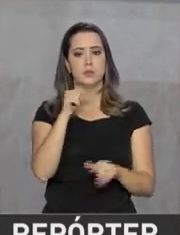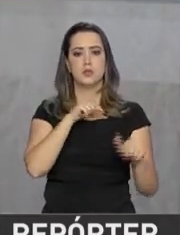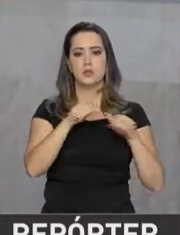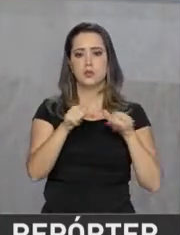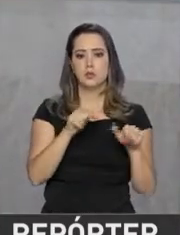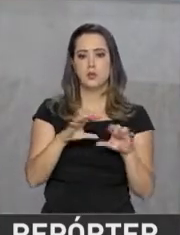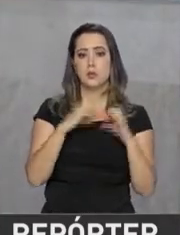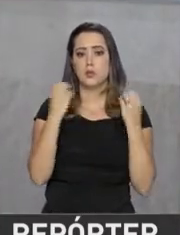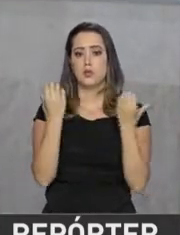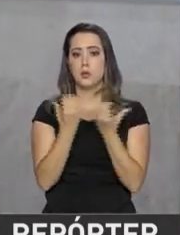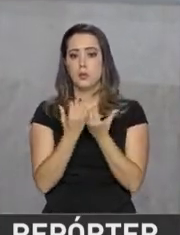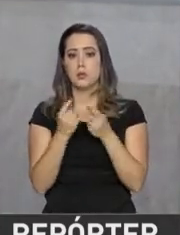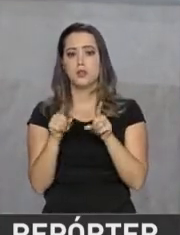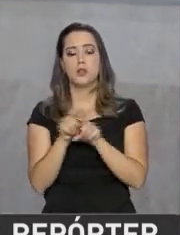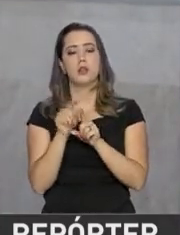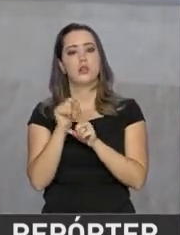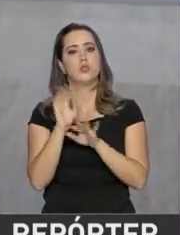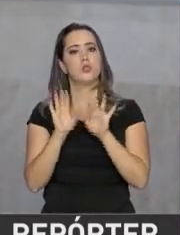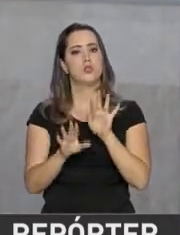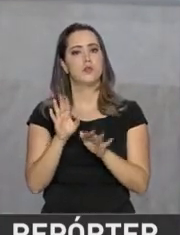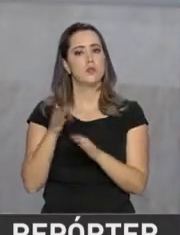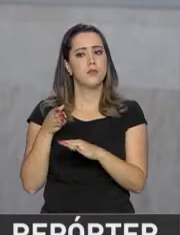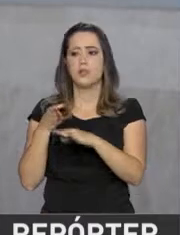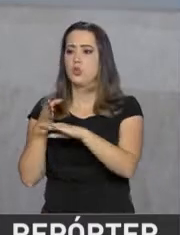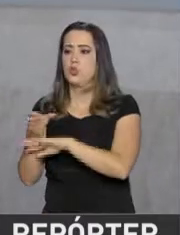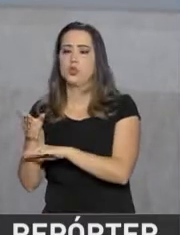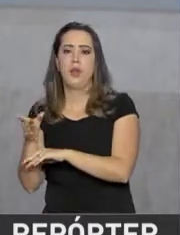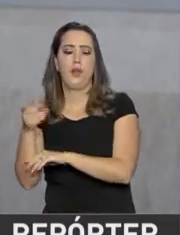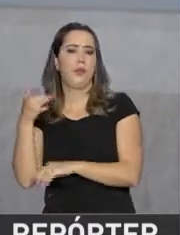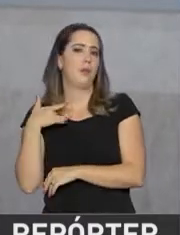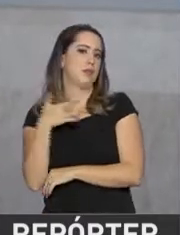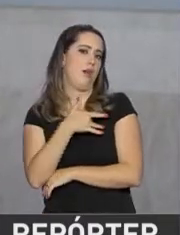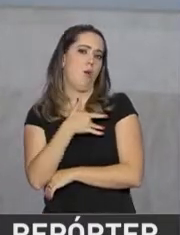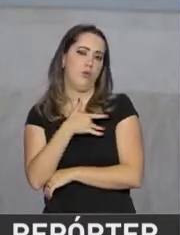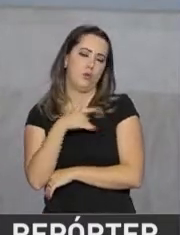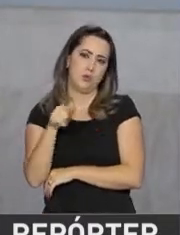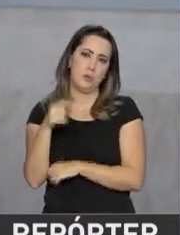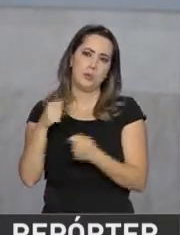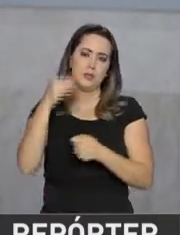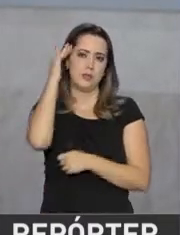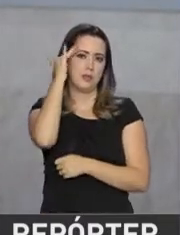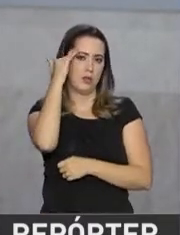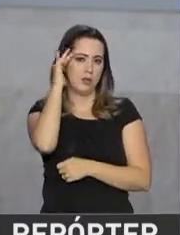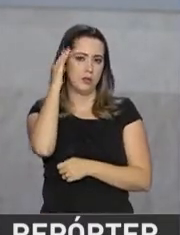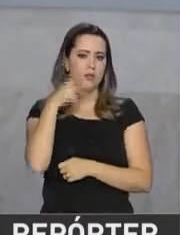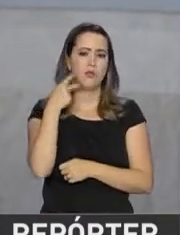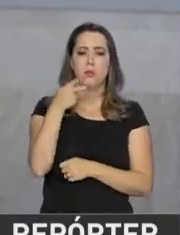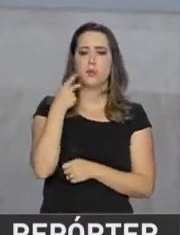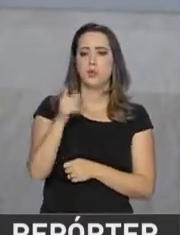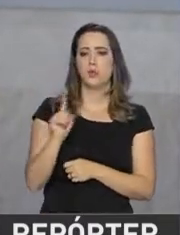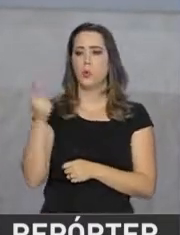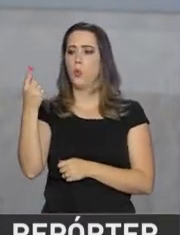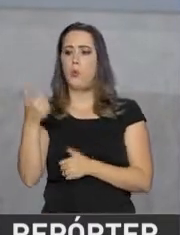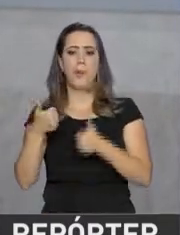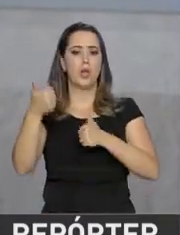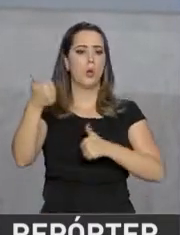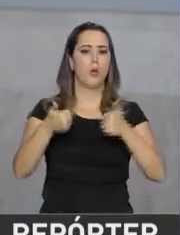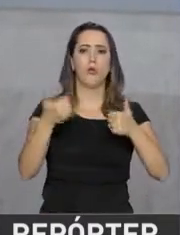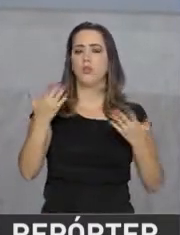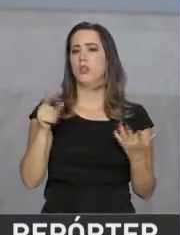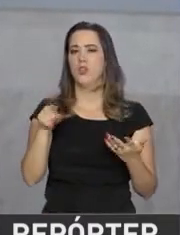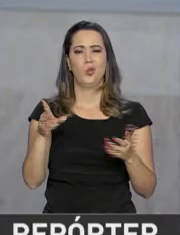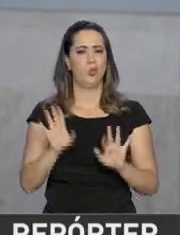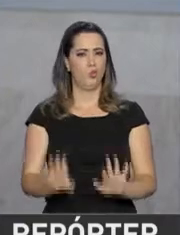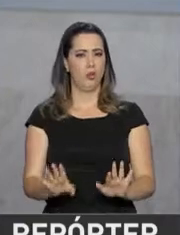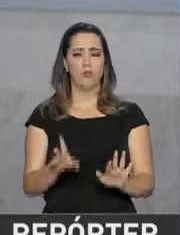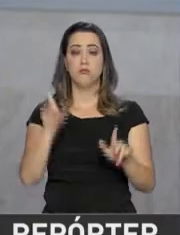comunidade terapêutica que tem casos que vai ser direto pela abstinência as pessoas precisam entender isso pra não ficar polemizando que um é melhor que o outro se